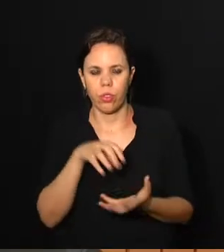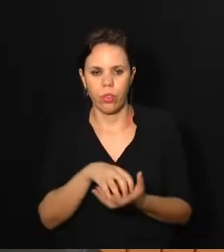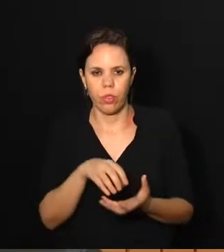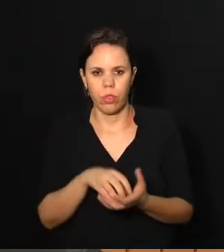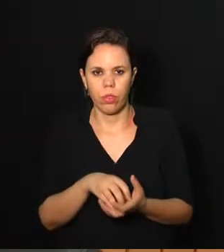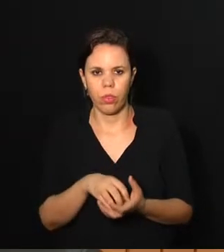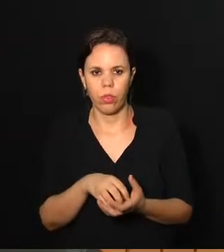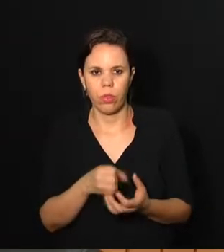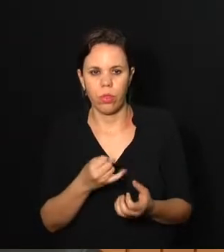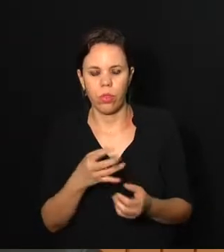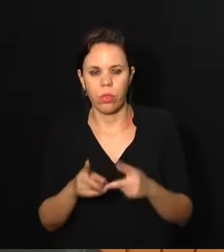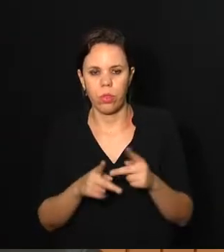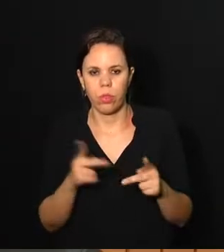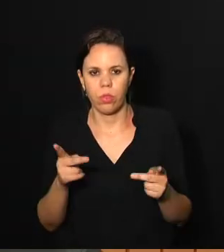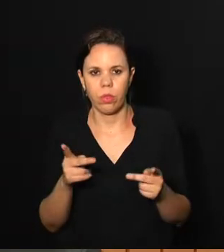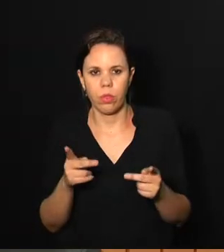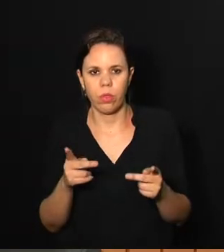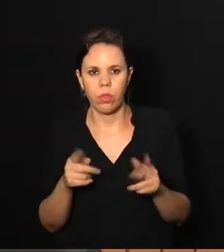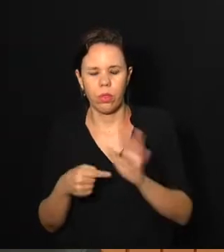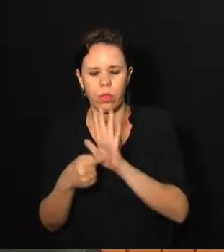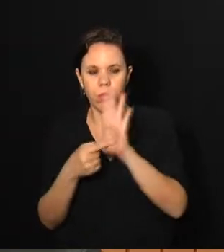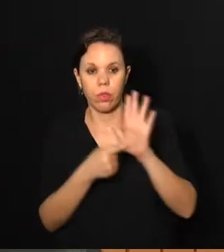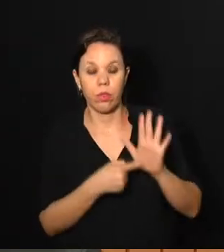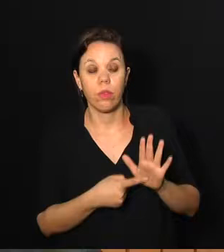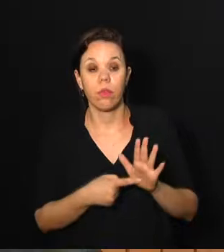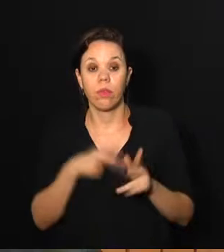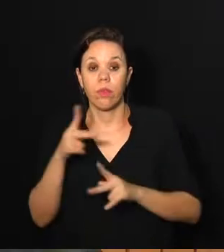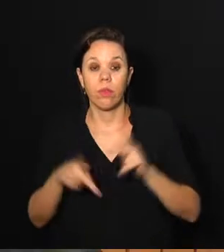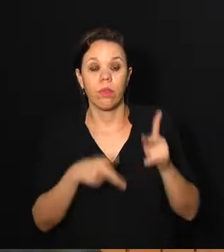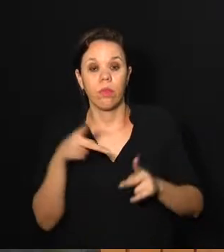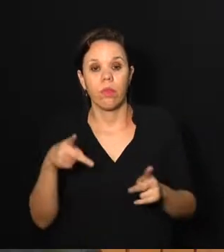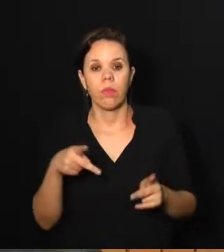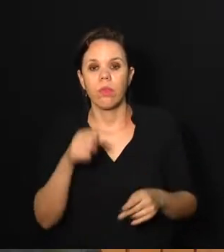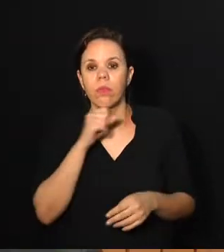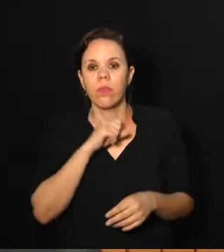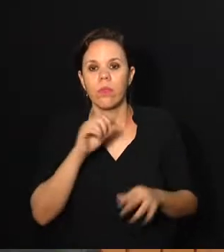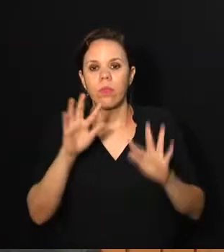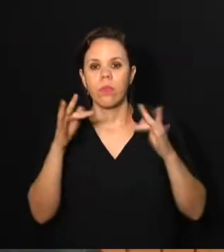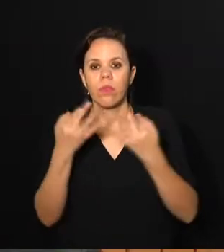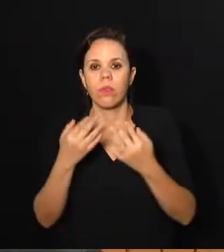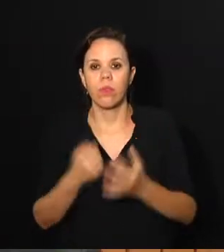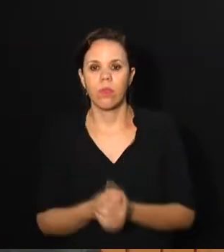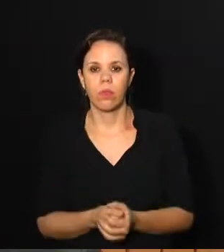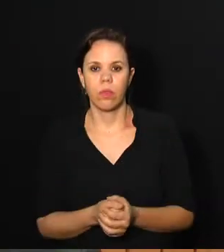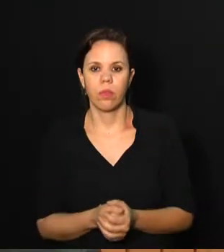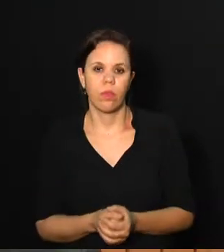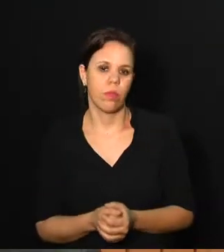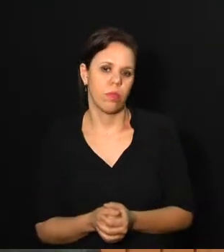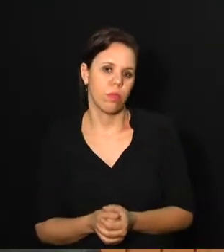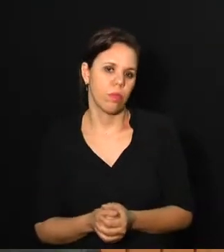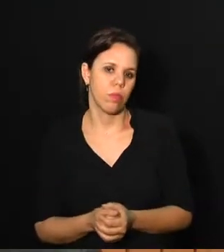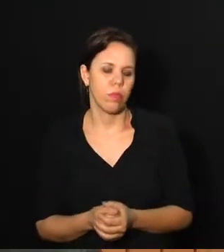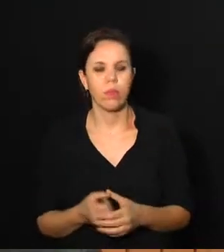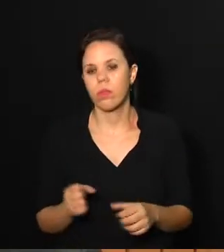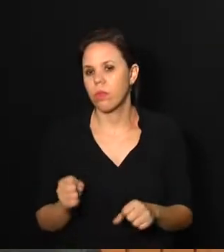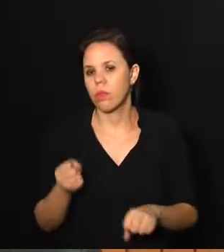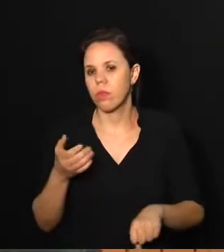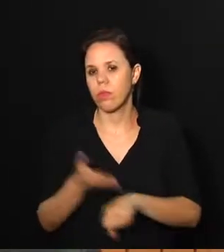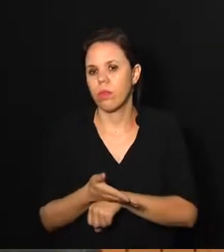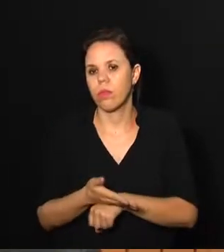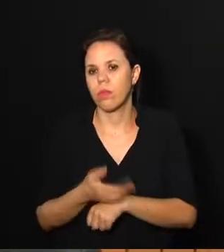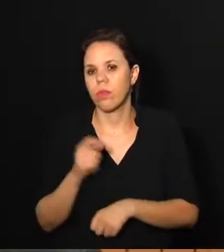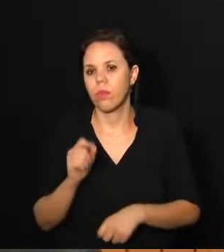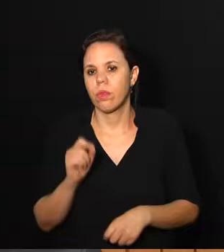restrito, perto da demanda que é apresentado hoje pela população idosa e por suas famílias. Poderia entrar